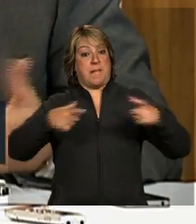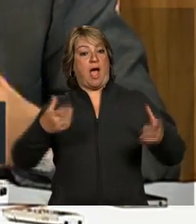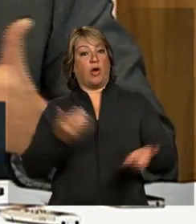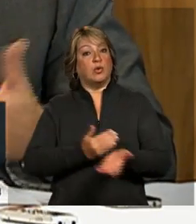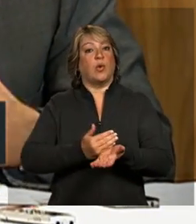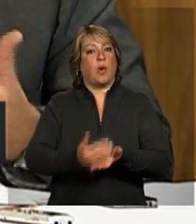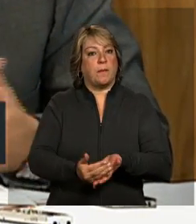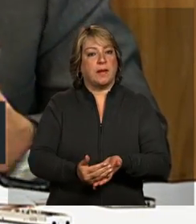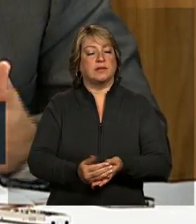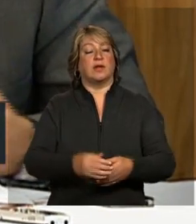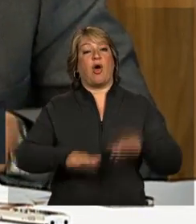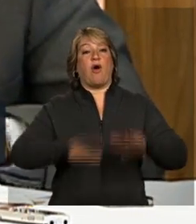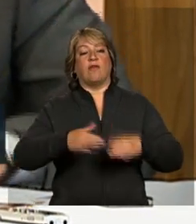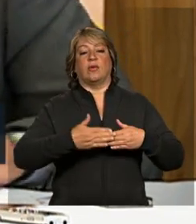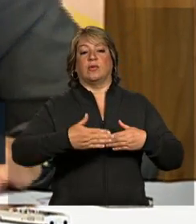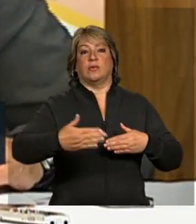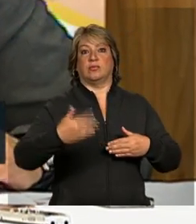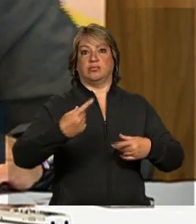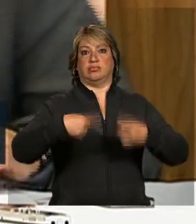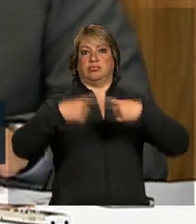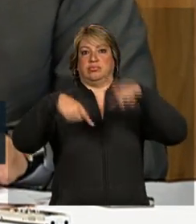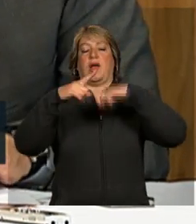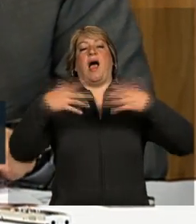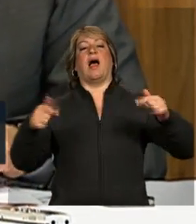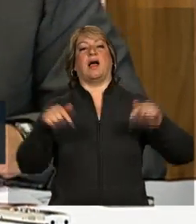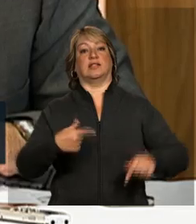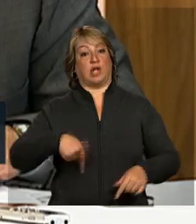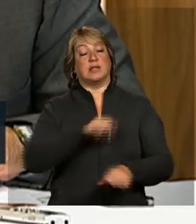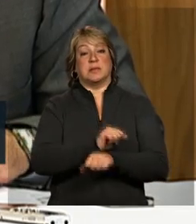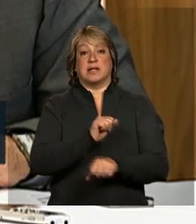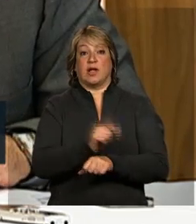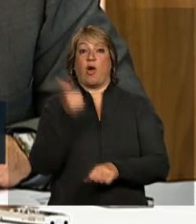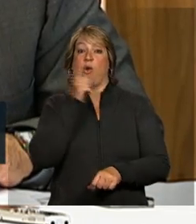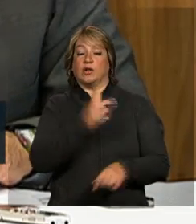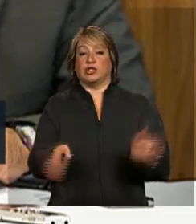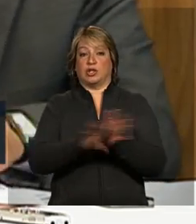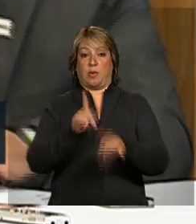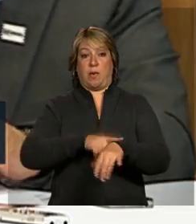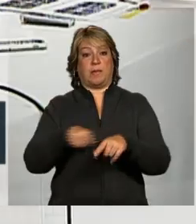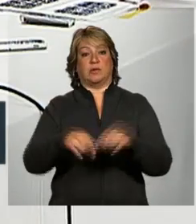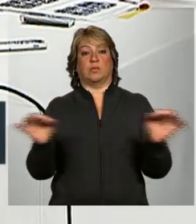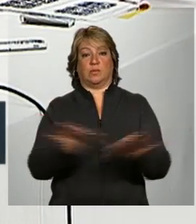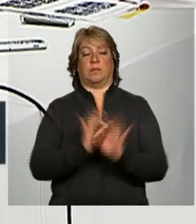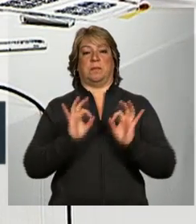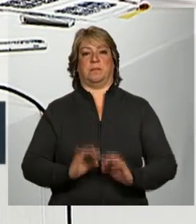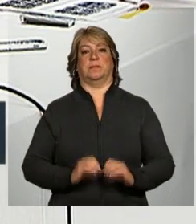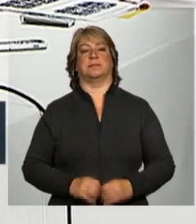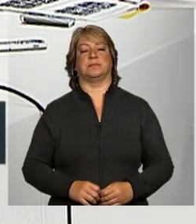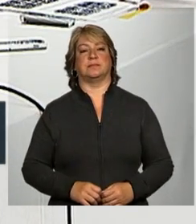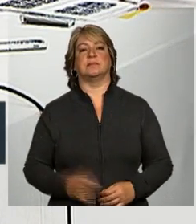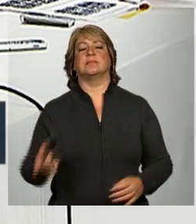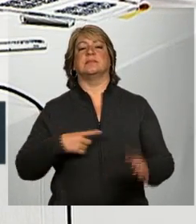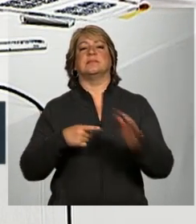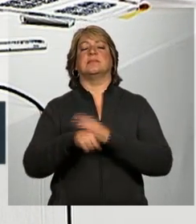medida que a infraestrutura alavanca movimento isso vai a nossa expectativa é que chega o momento que isso zera M perguntinha esse programa de concessões é